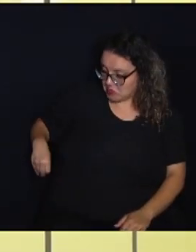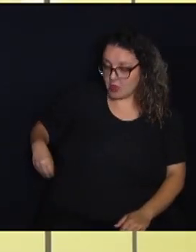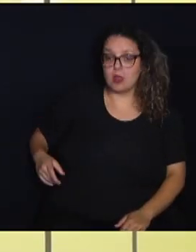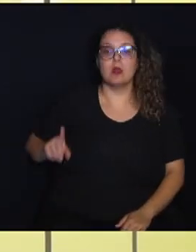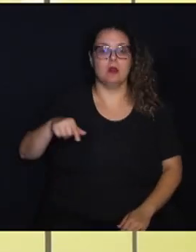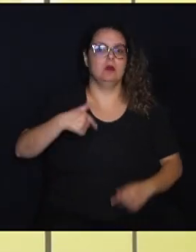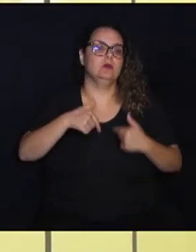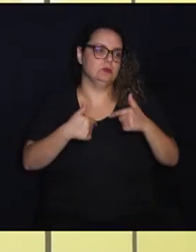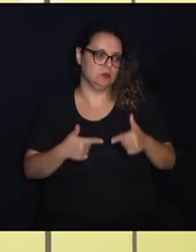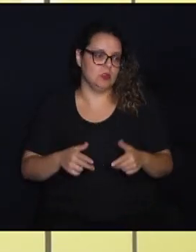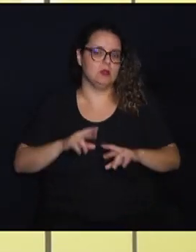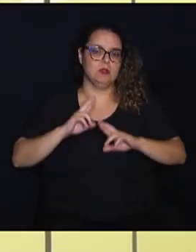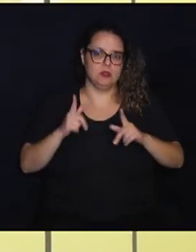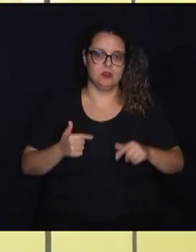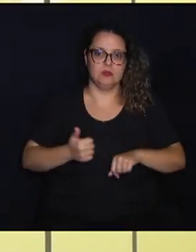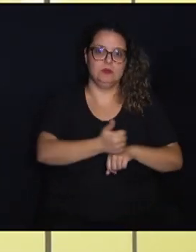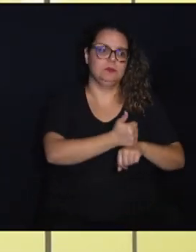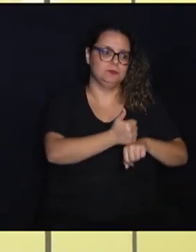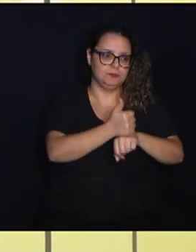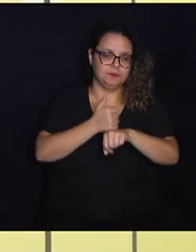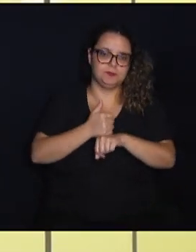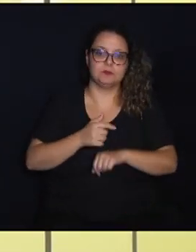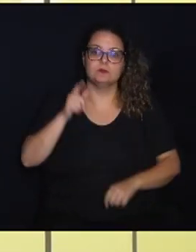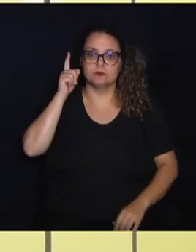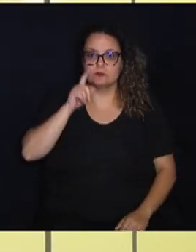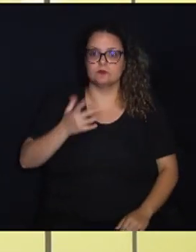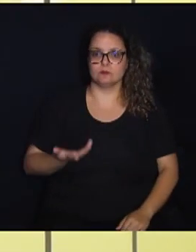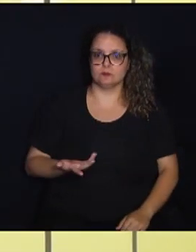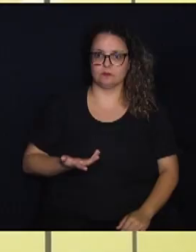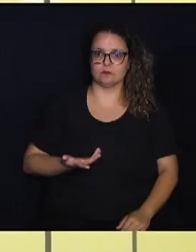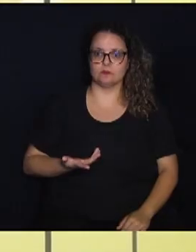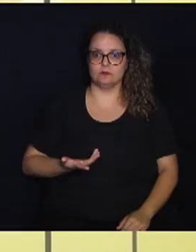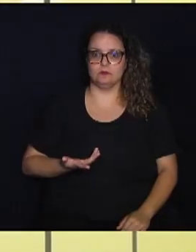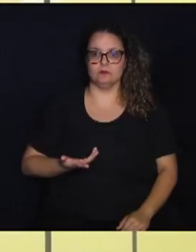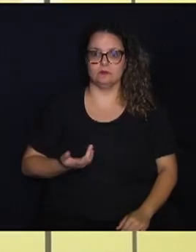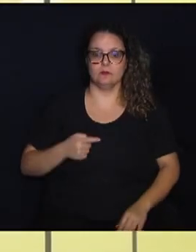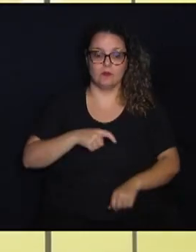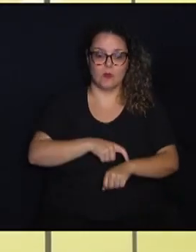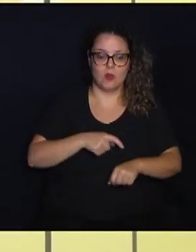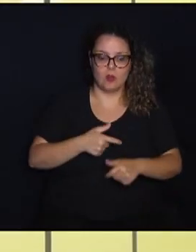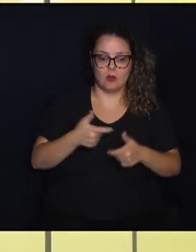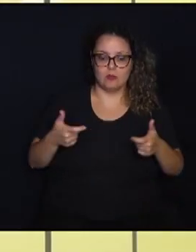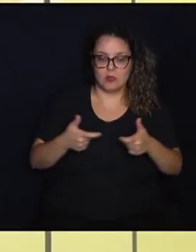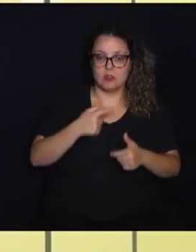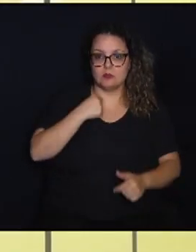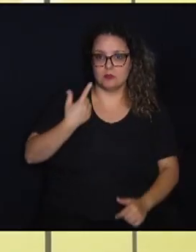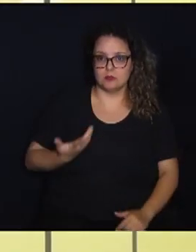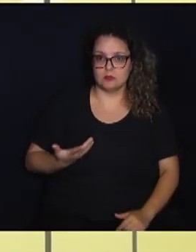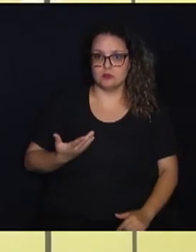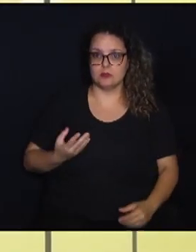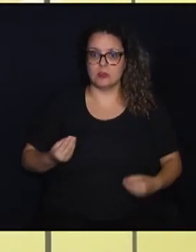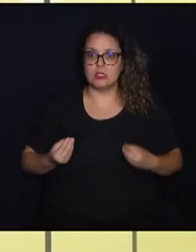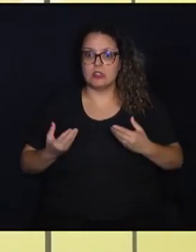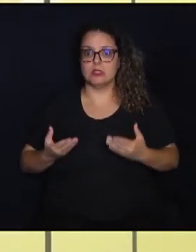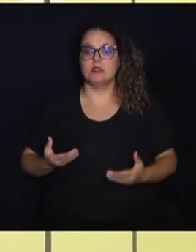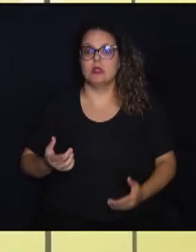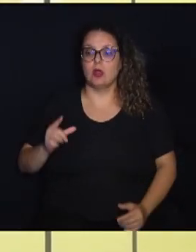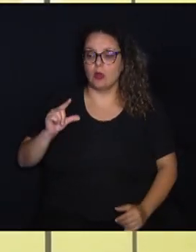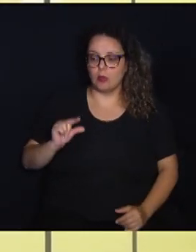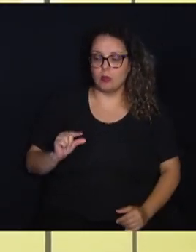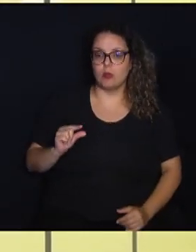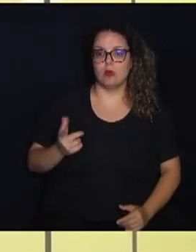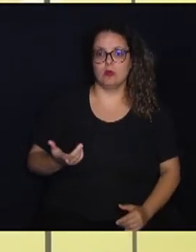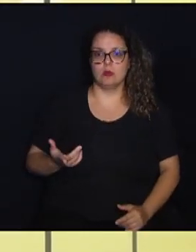das pessoas, dos profissionais, que conseguem, em um curto prazo, trazer o mínimo que seja